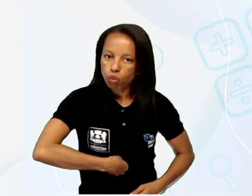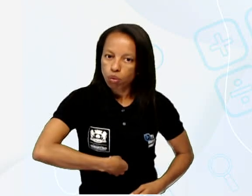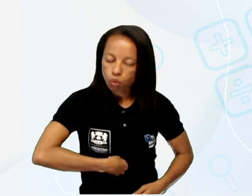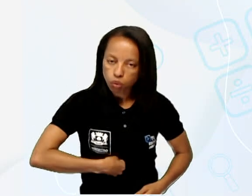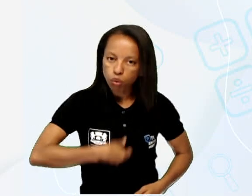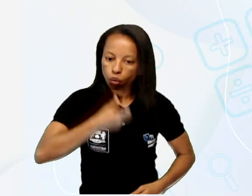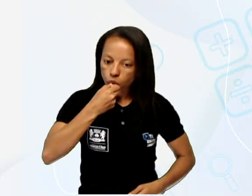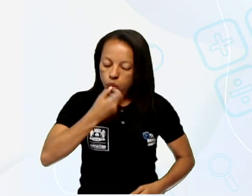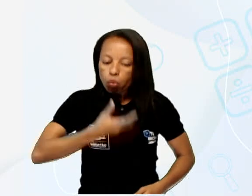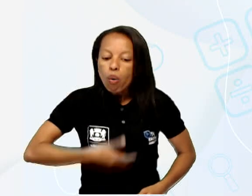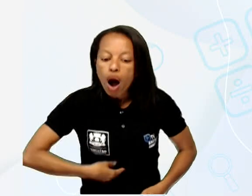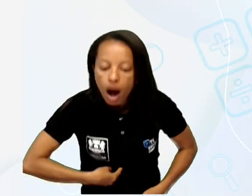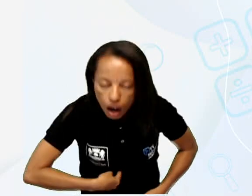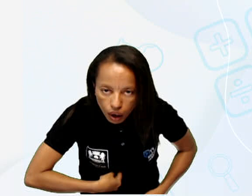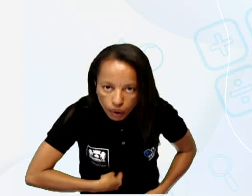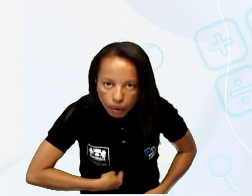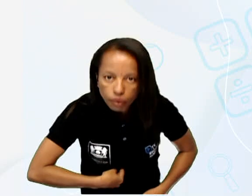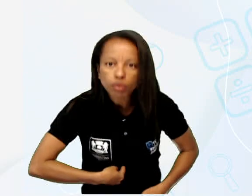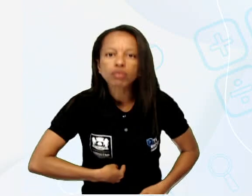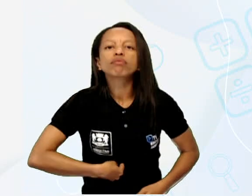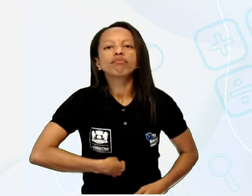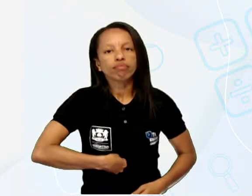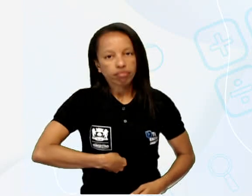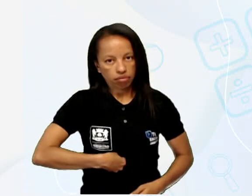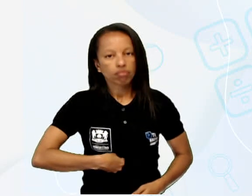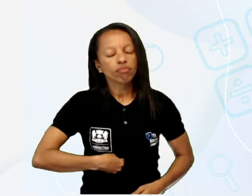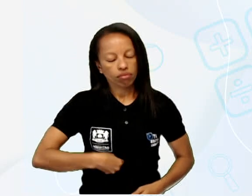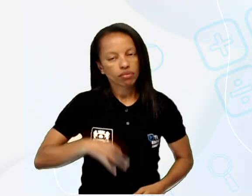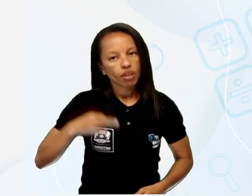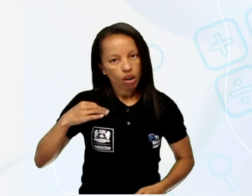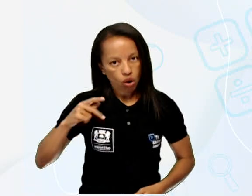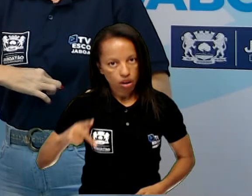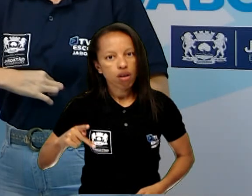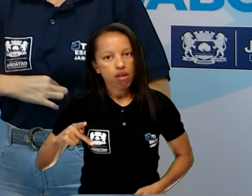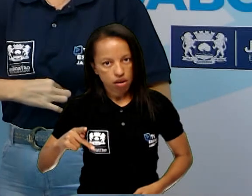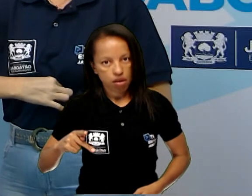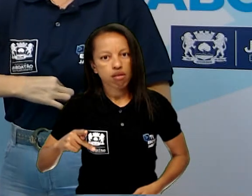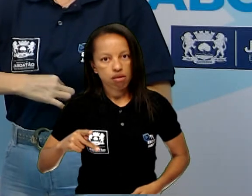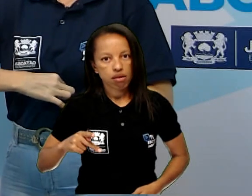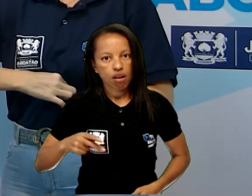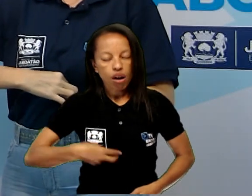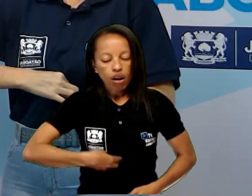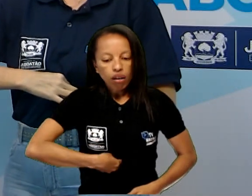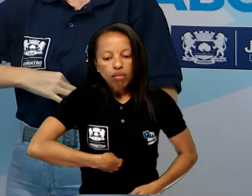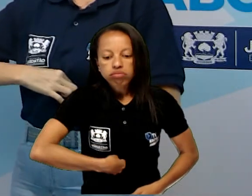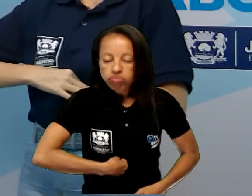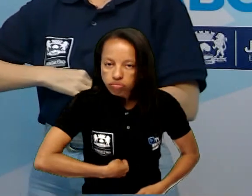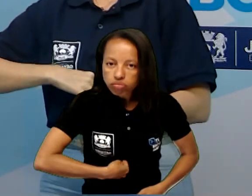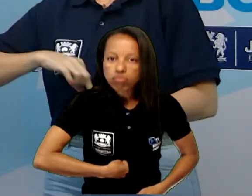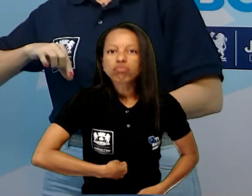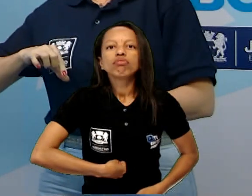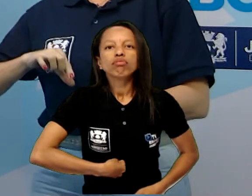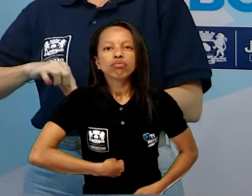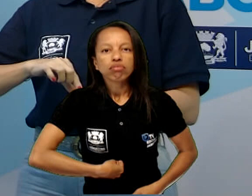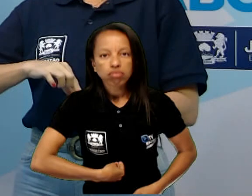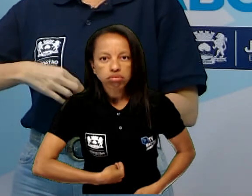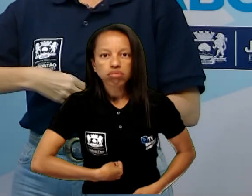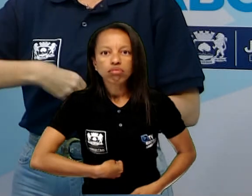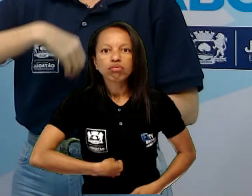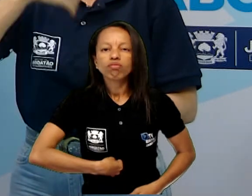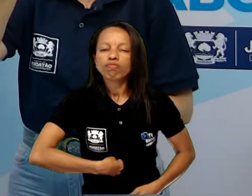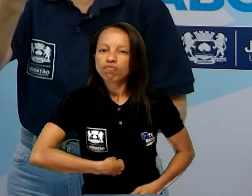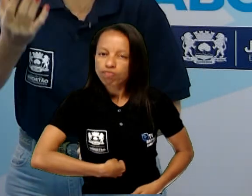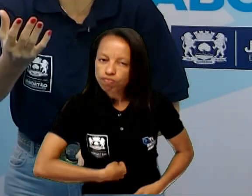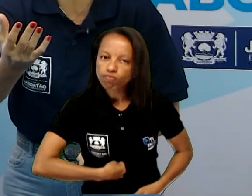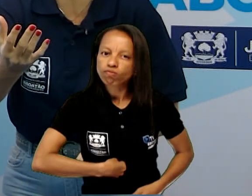seja colocado para fora, tá? Exerce essa pressão aqui, ó, em cima do estômago, aperta para